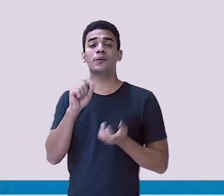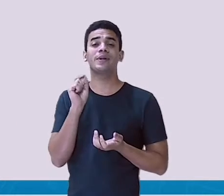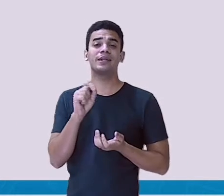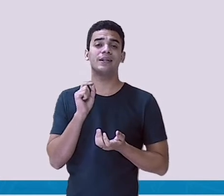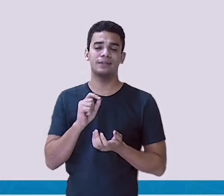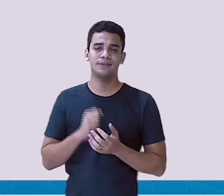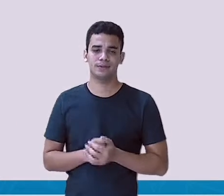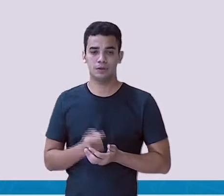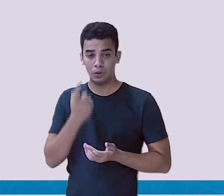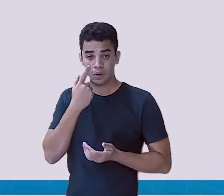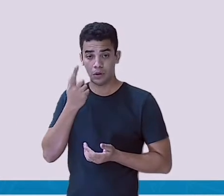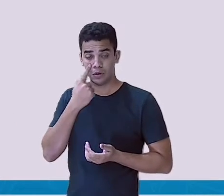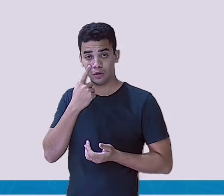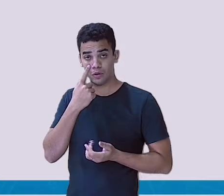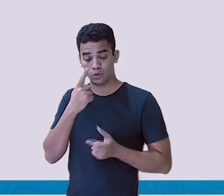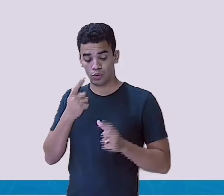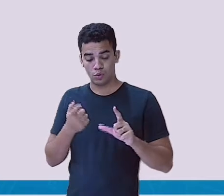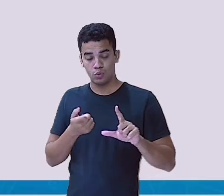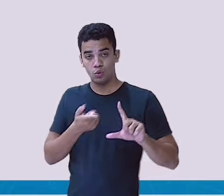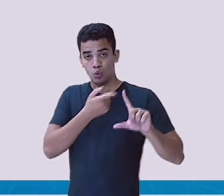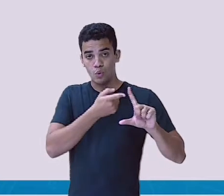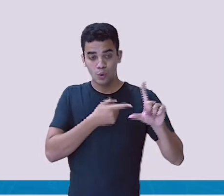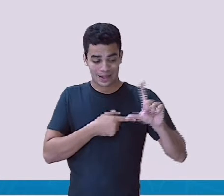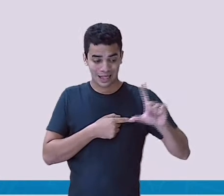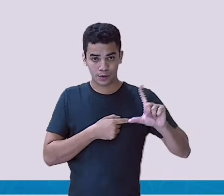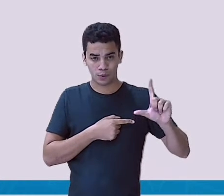lado AC,